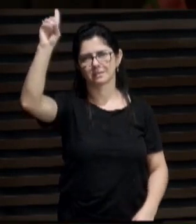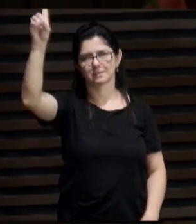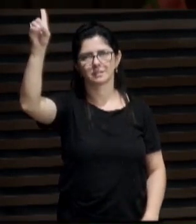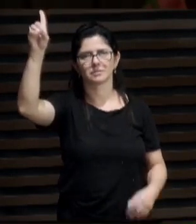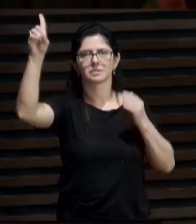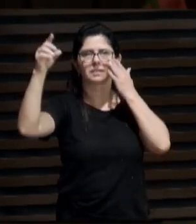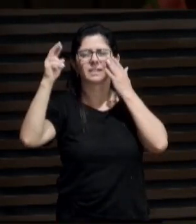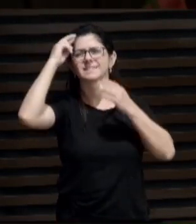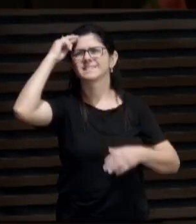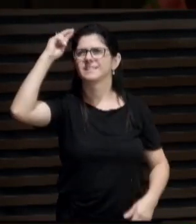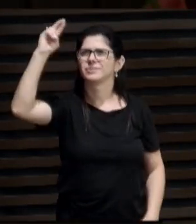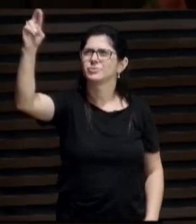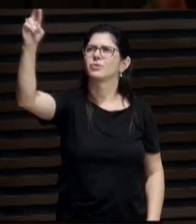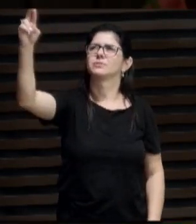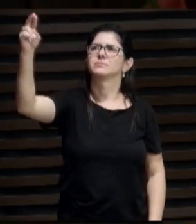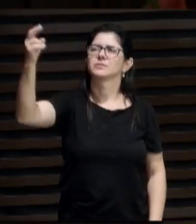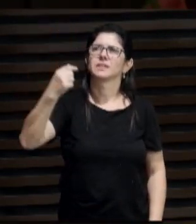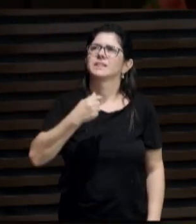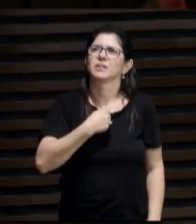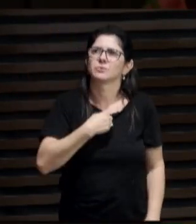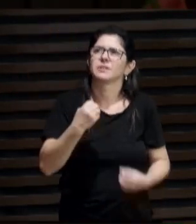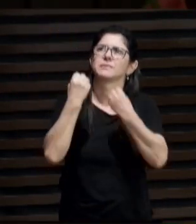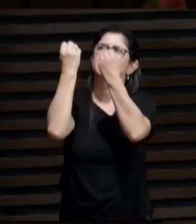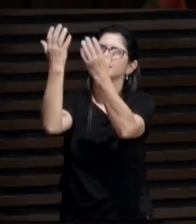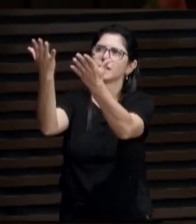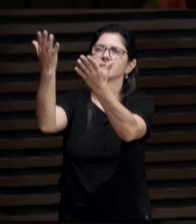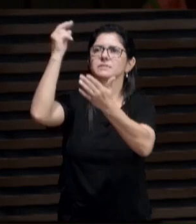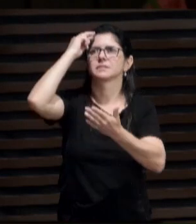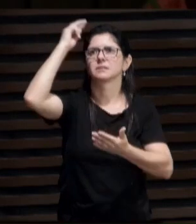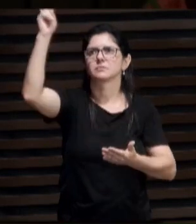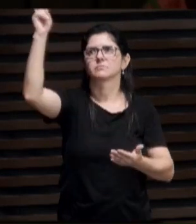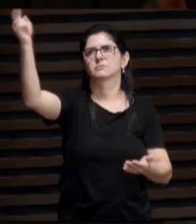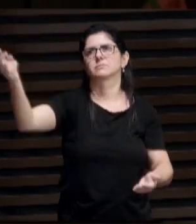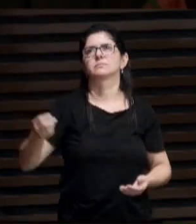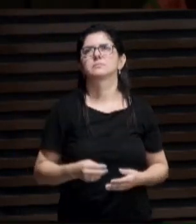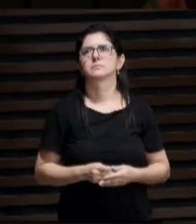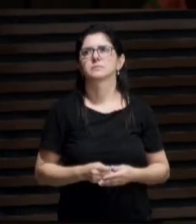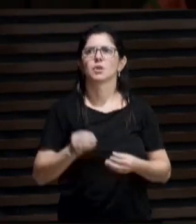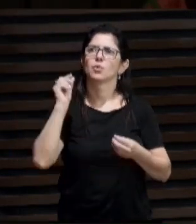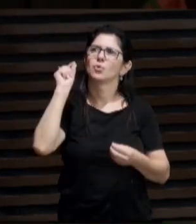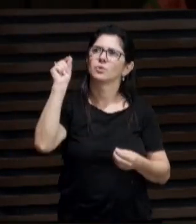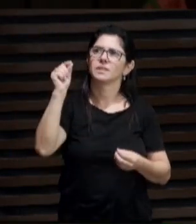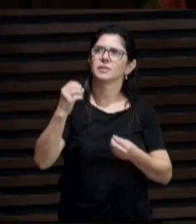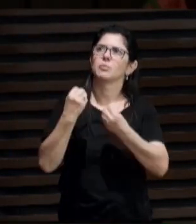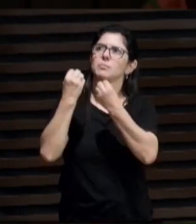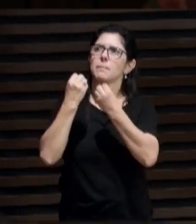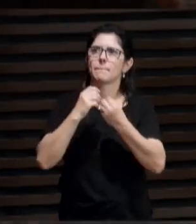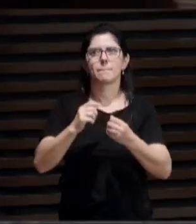pergunto, Senhor, o que que eu tenho para dar ao Senhor? O que que eu posso oferecer ao